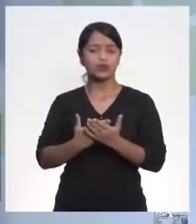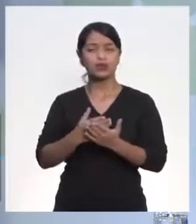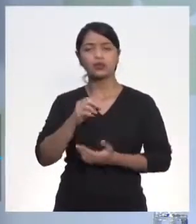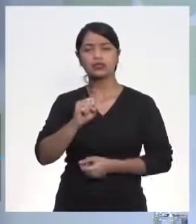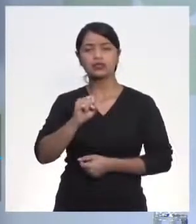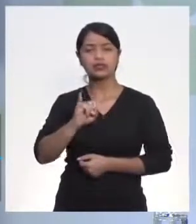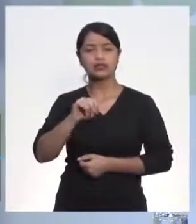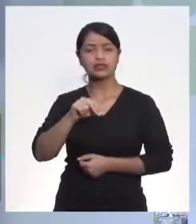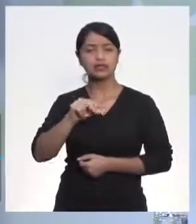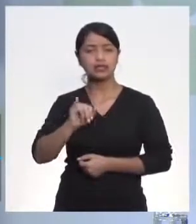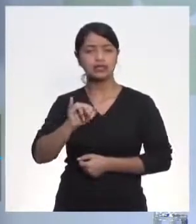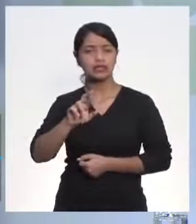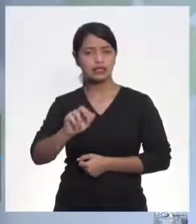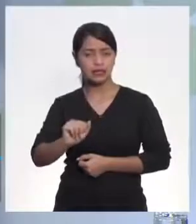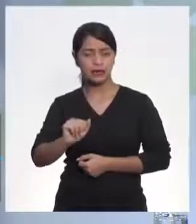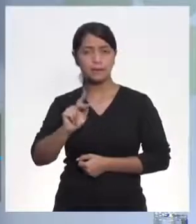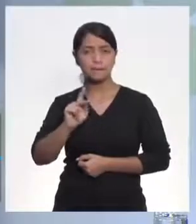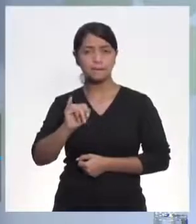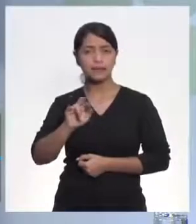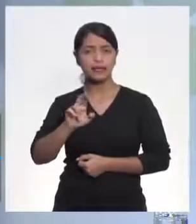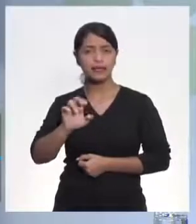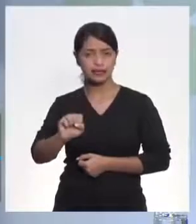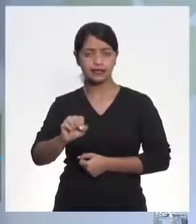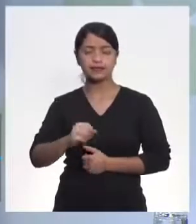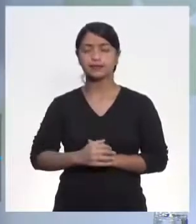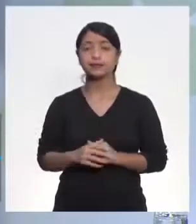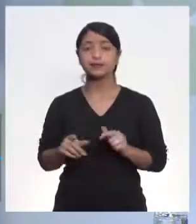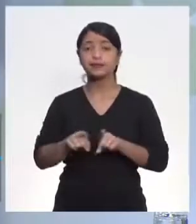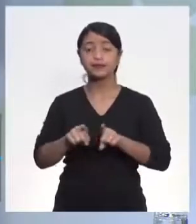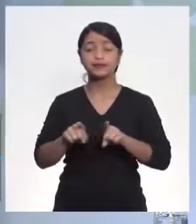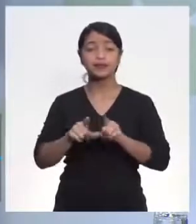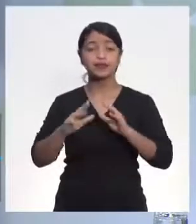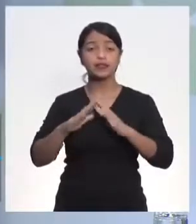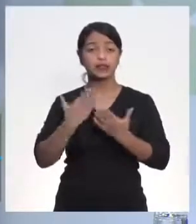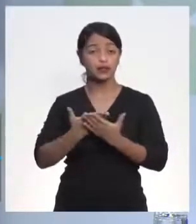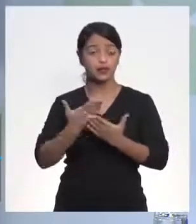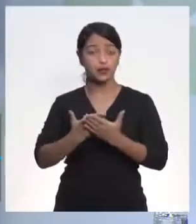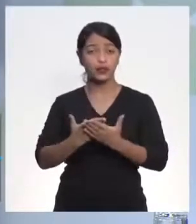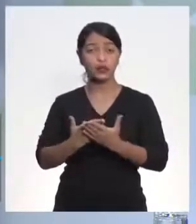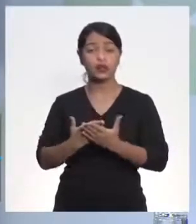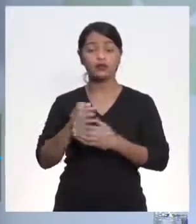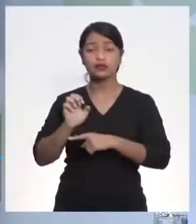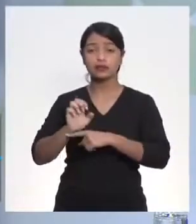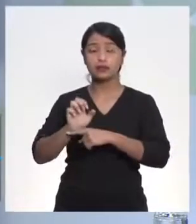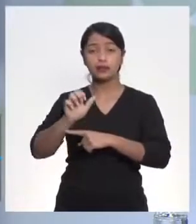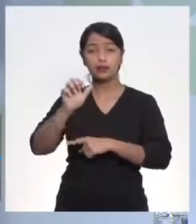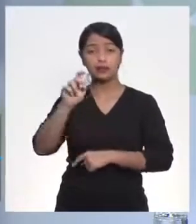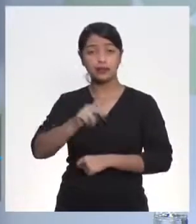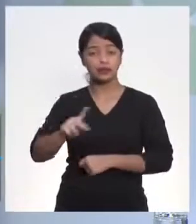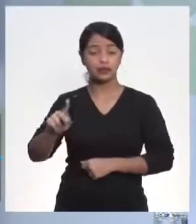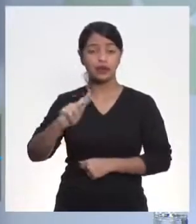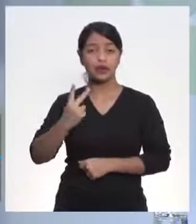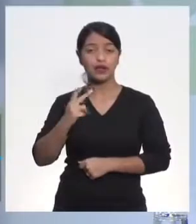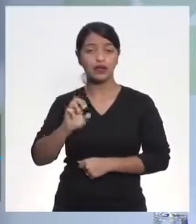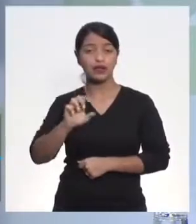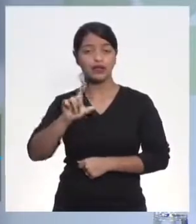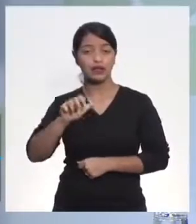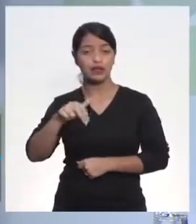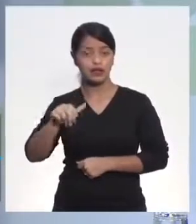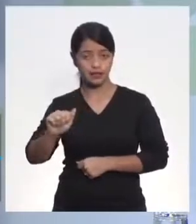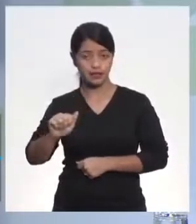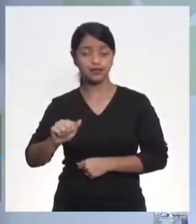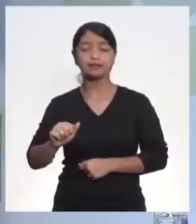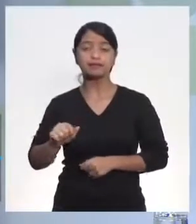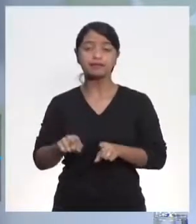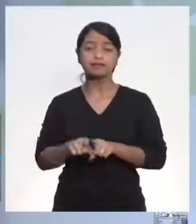dos Santos. Também temos da Escola Estadual professora Helena José Bonfa, professora